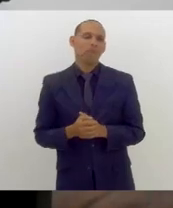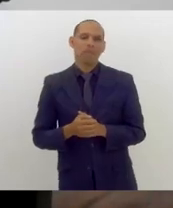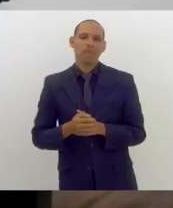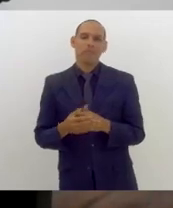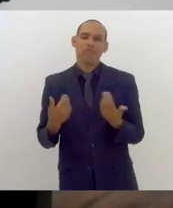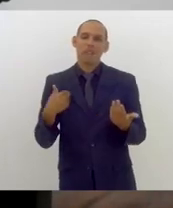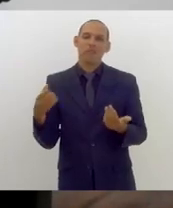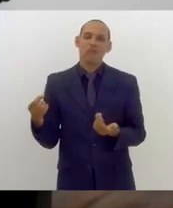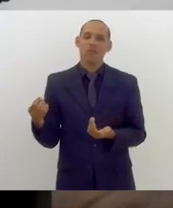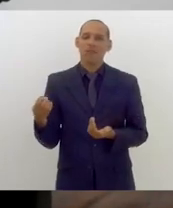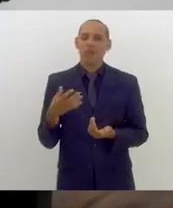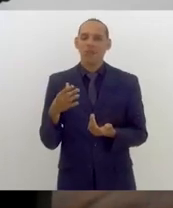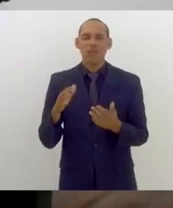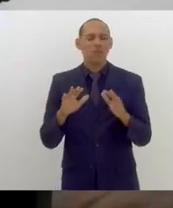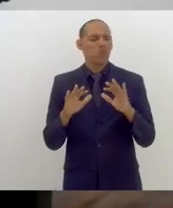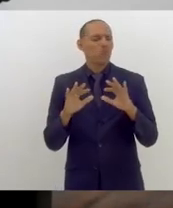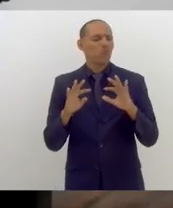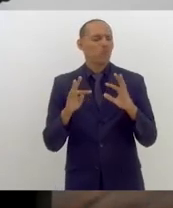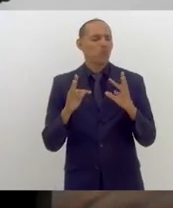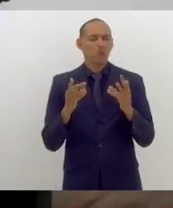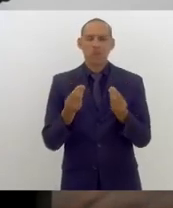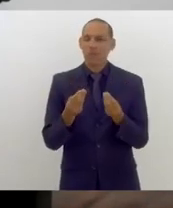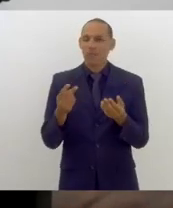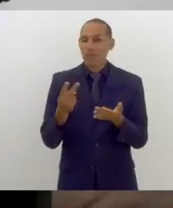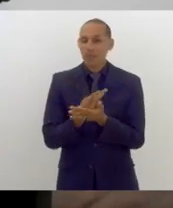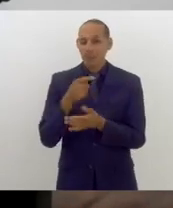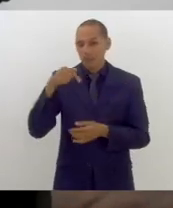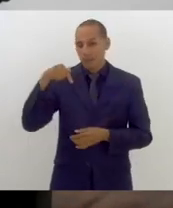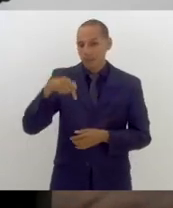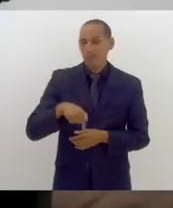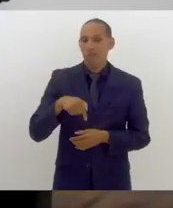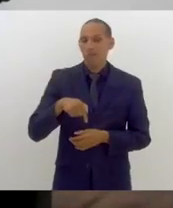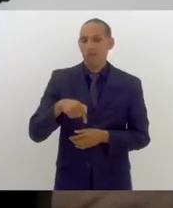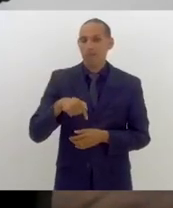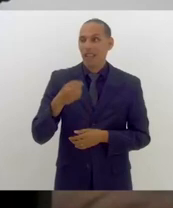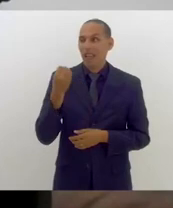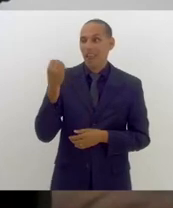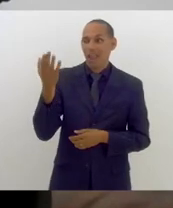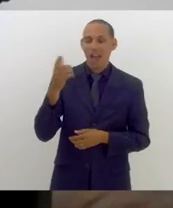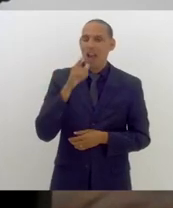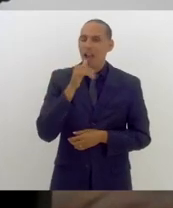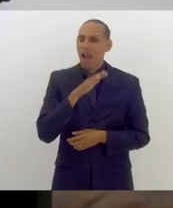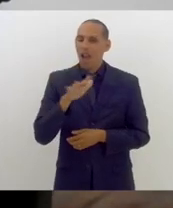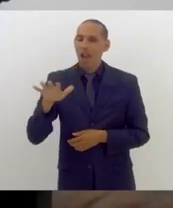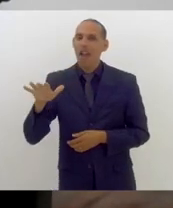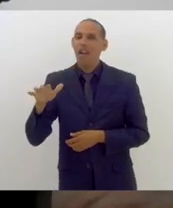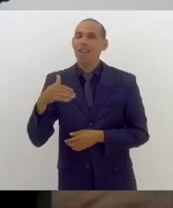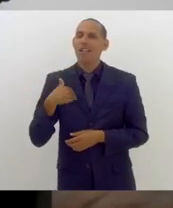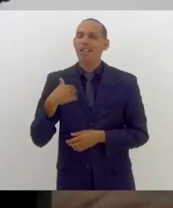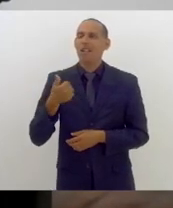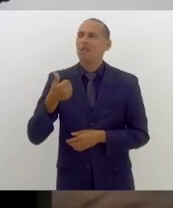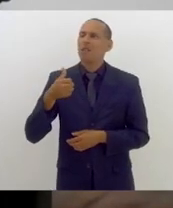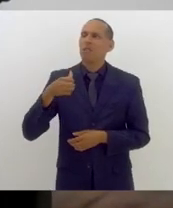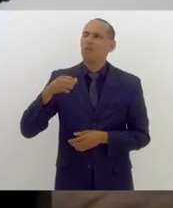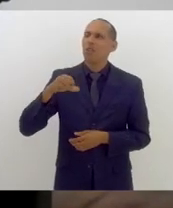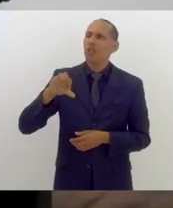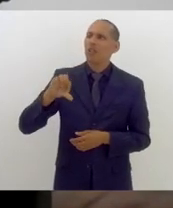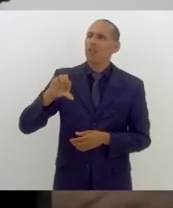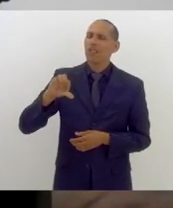eu sou novo nisso tudo que tá se passando aqui dentro lá no mar não que eu tenho Deus de